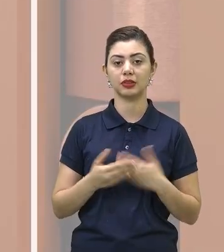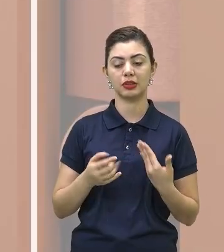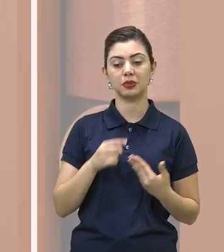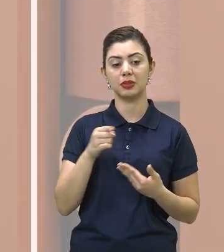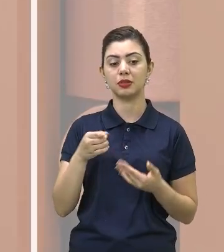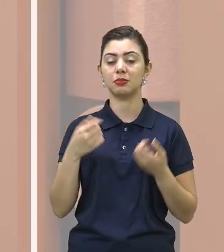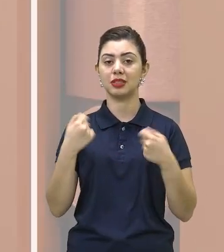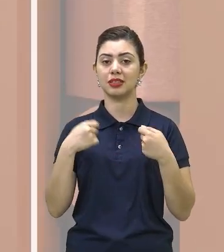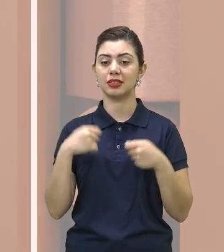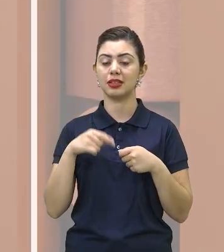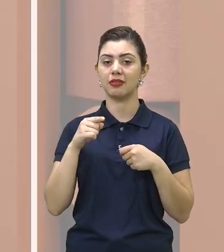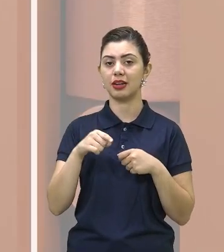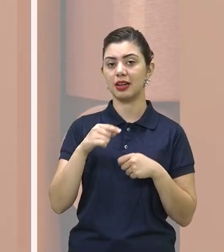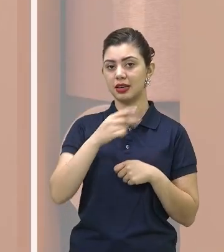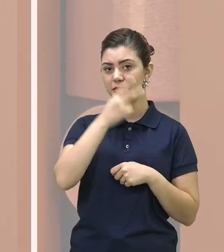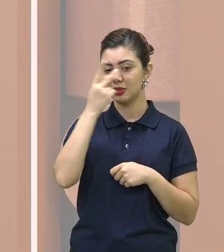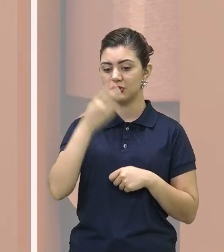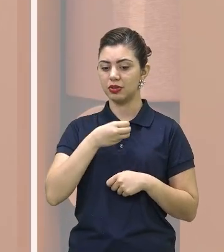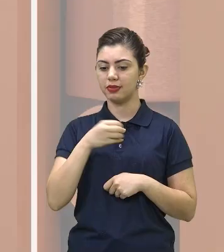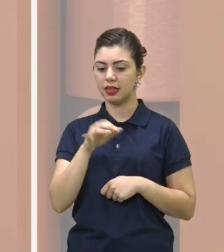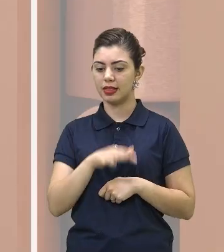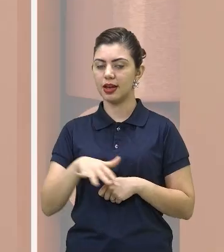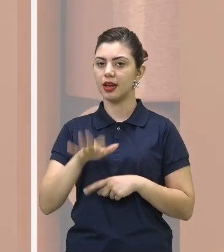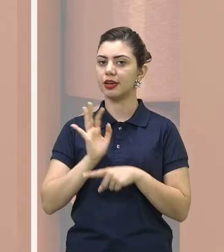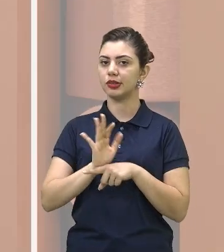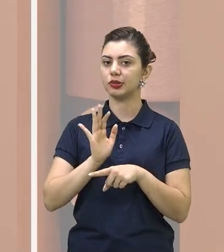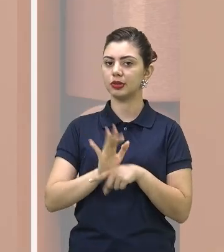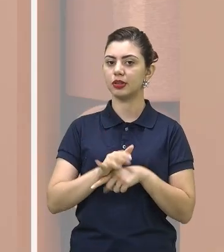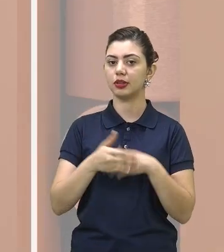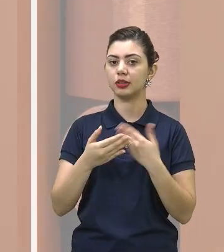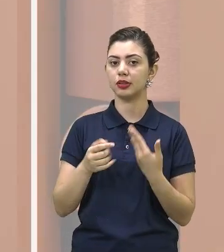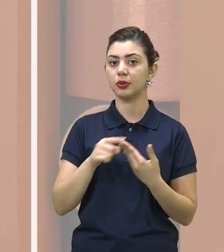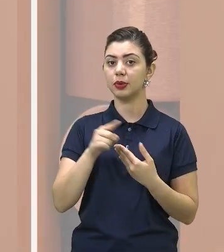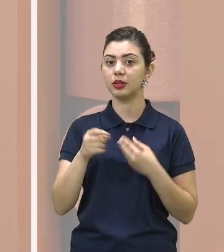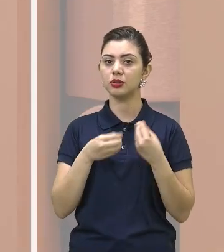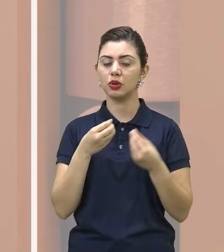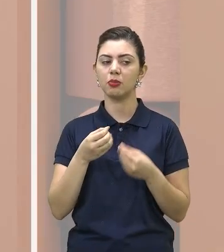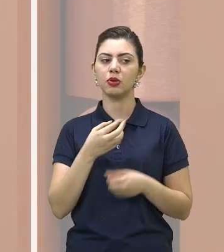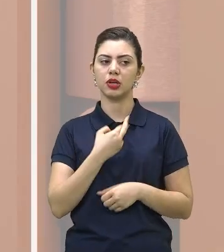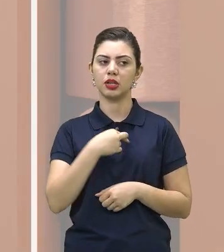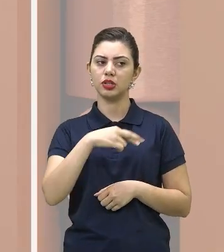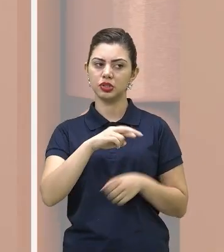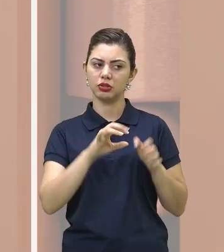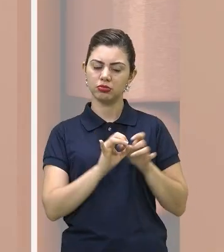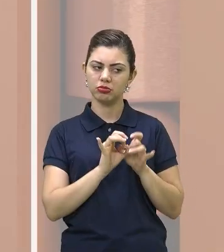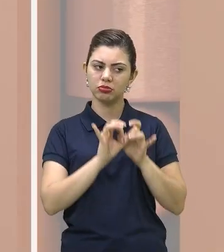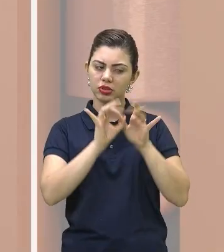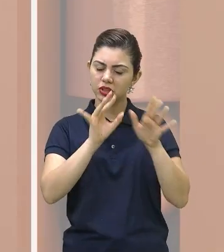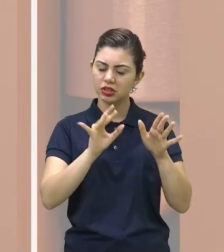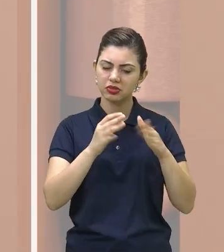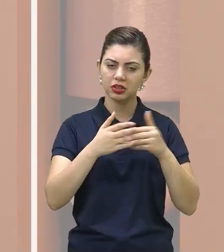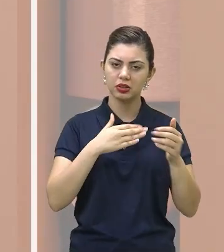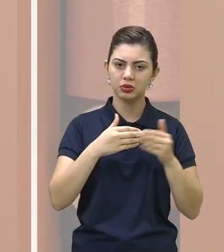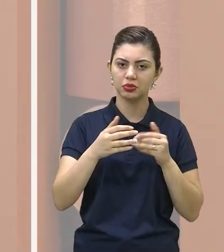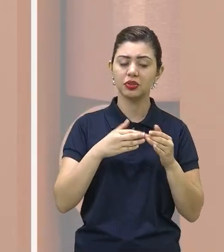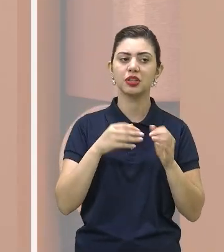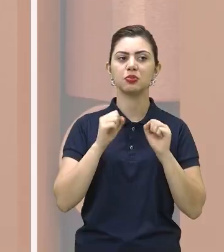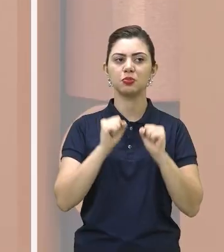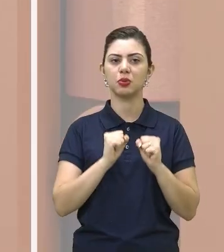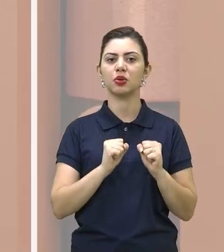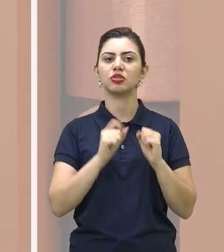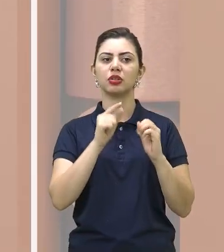no Nordeste brasileiro. Assim, estabeleceram a tolerância religiosa, admitindo cultos